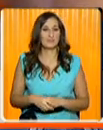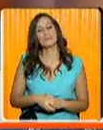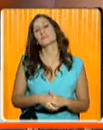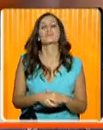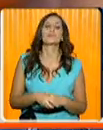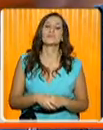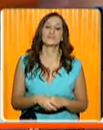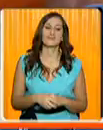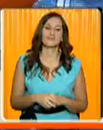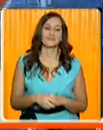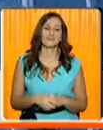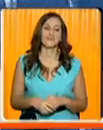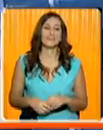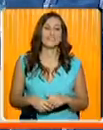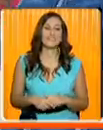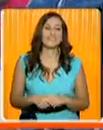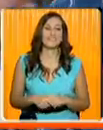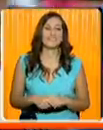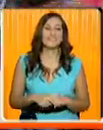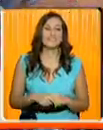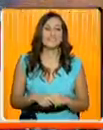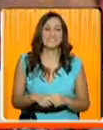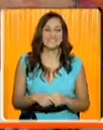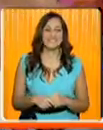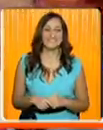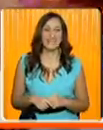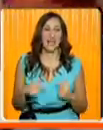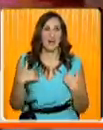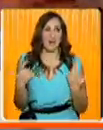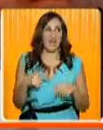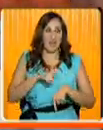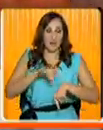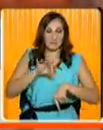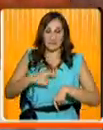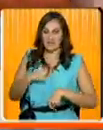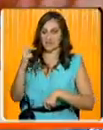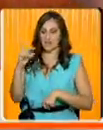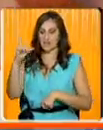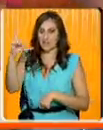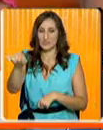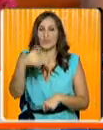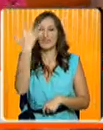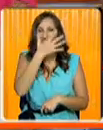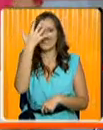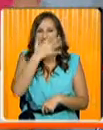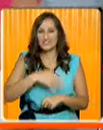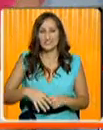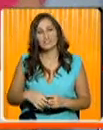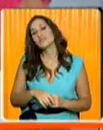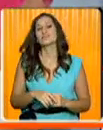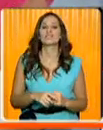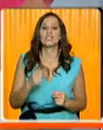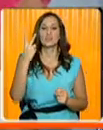Olha, olha que... Não, mas isso não é. Tu és de quantos dias?